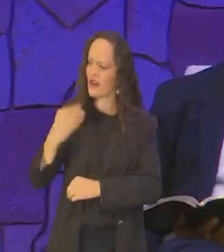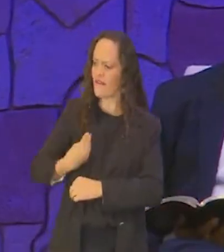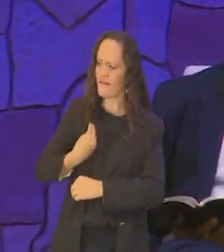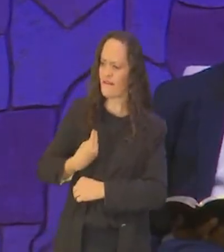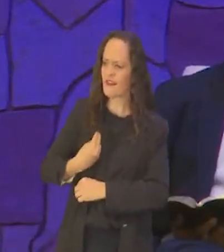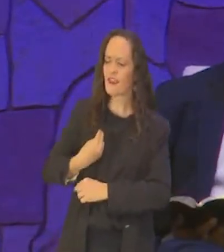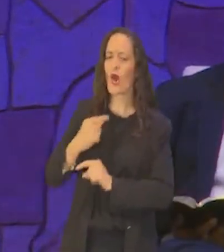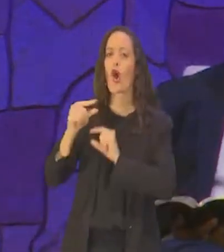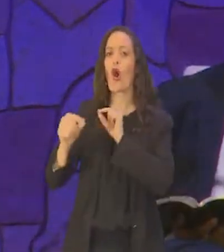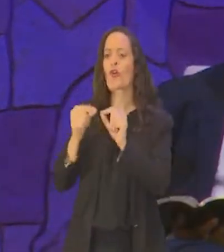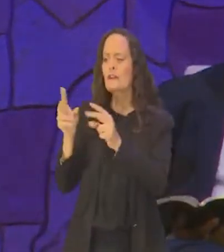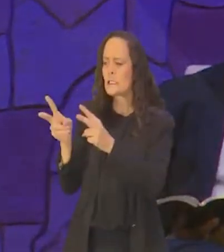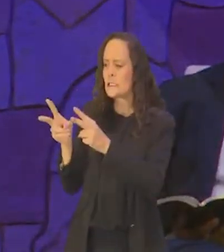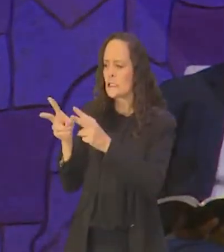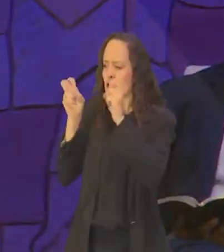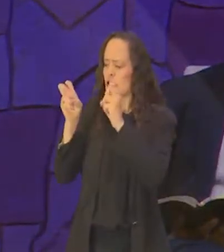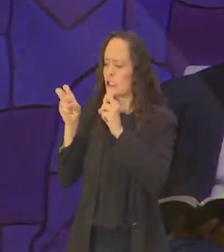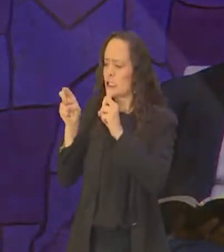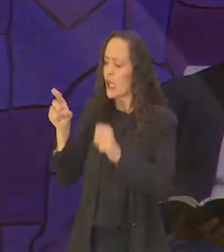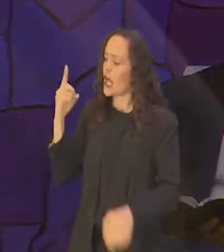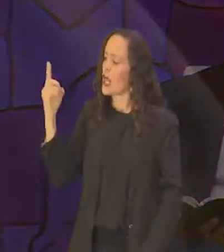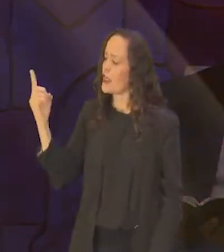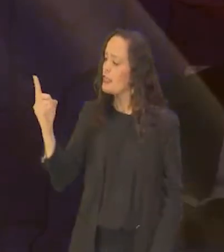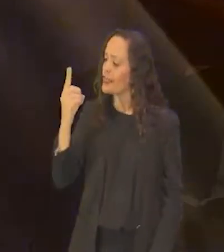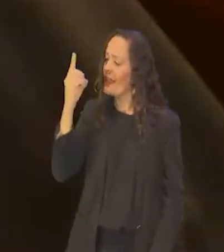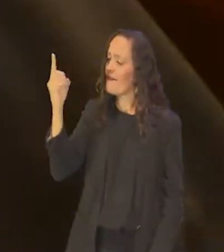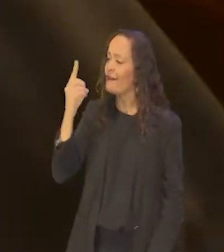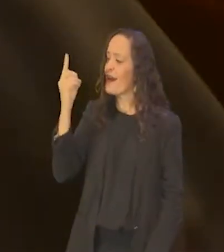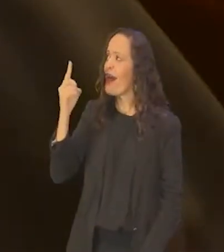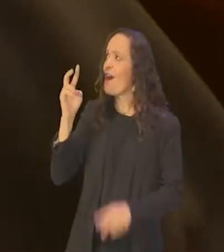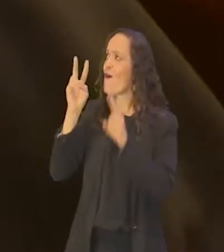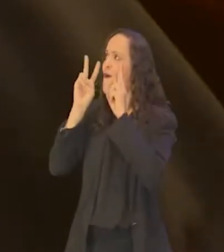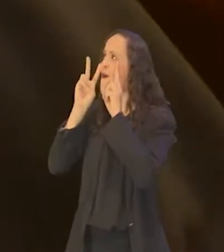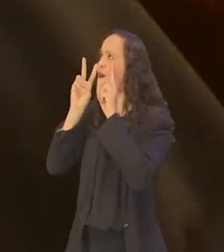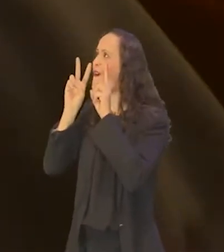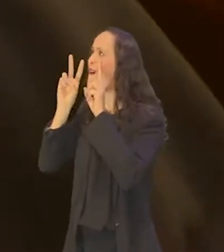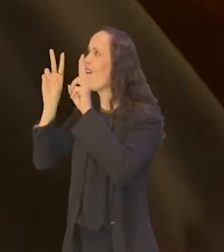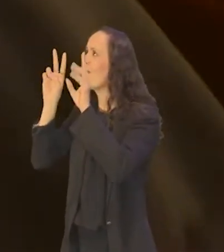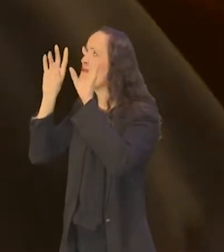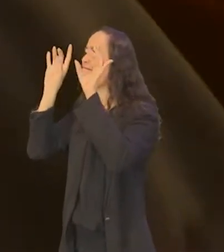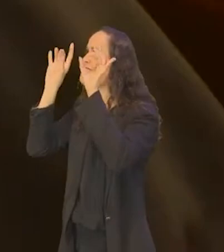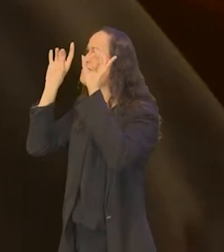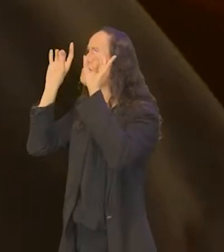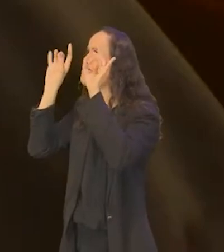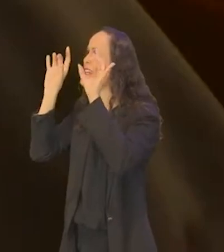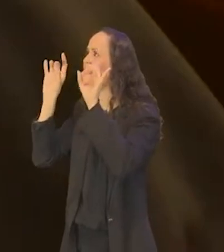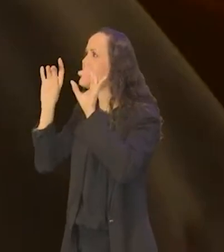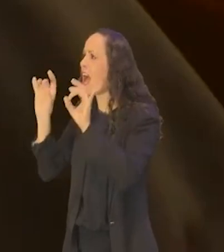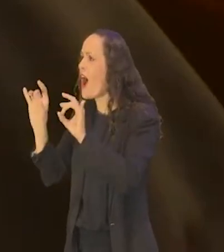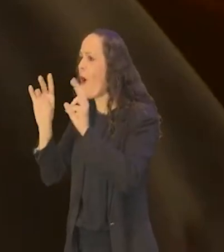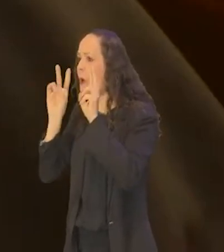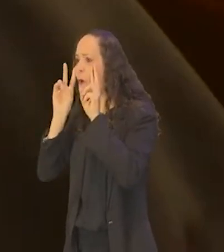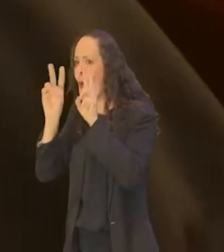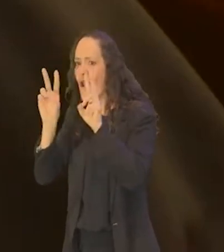percebemos que ele olhava de forma especial e individual para cada ovelha. Há